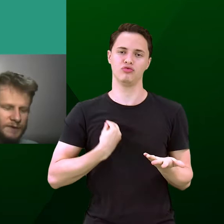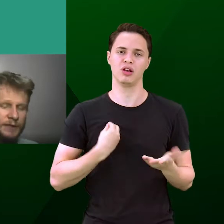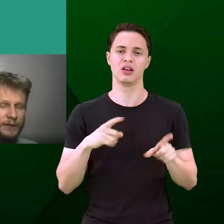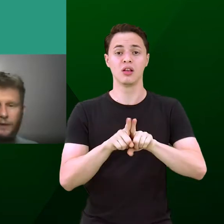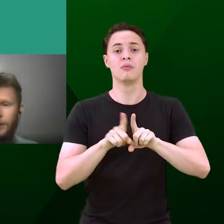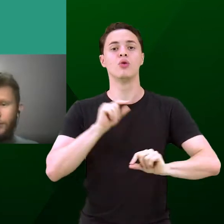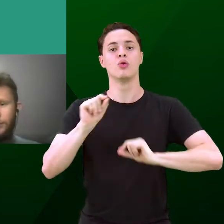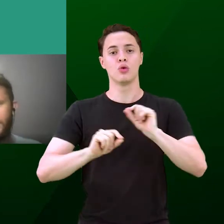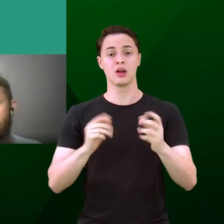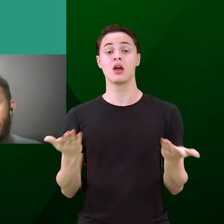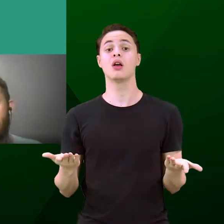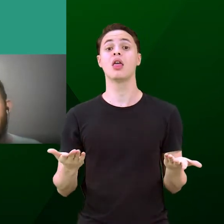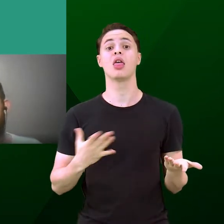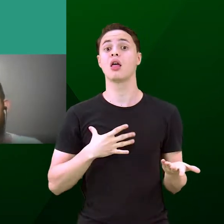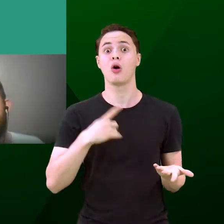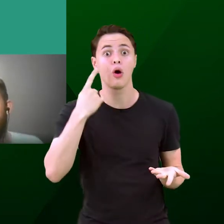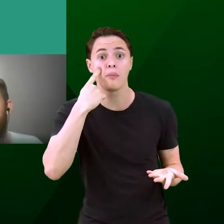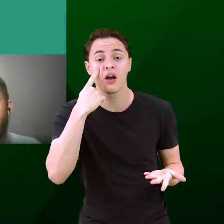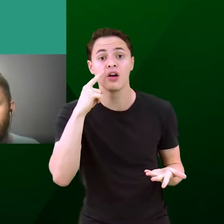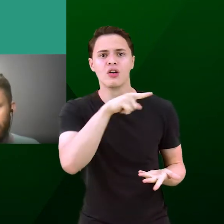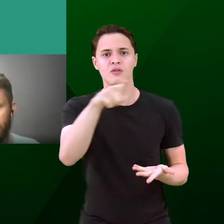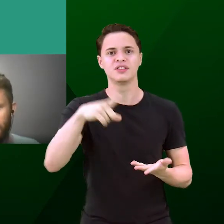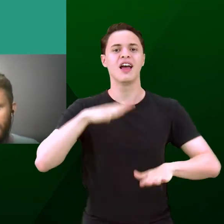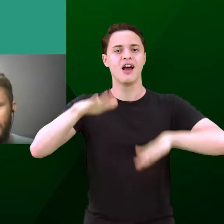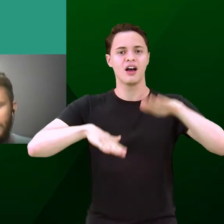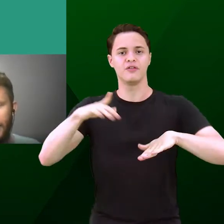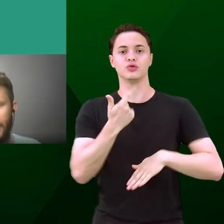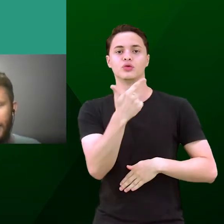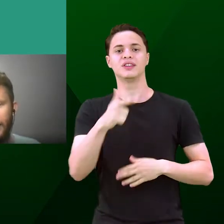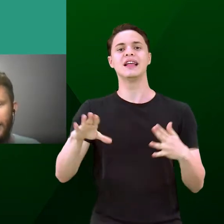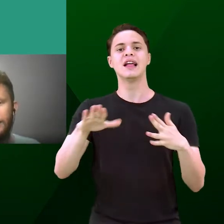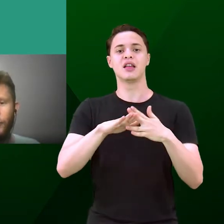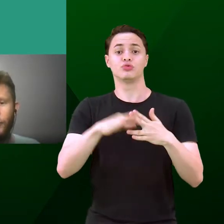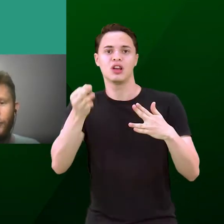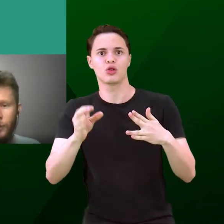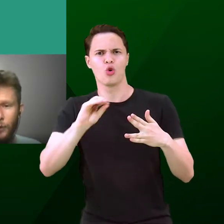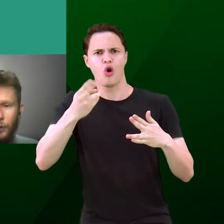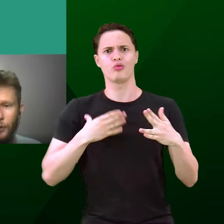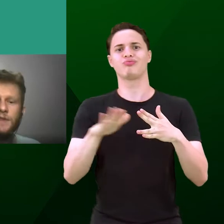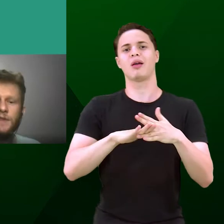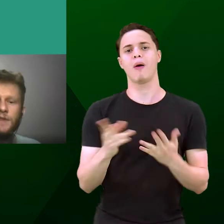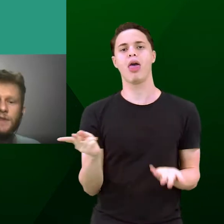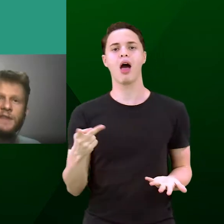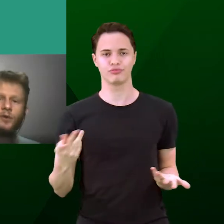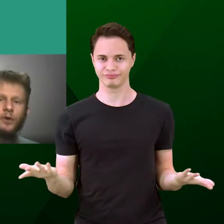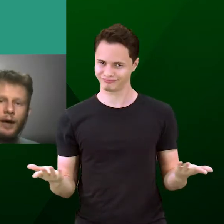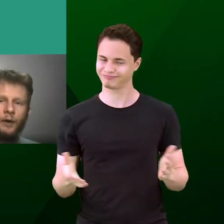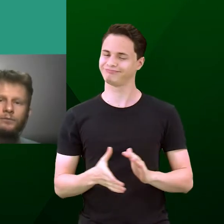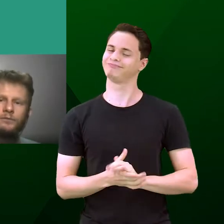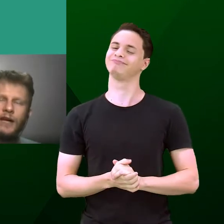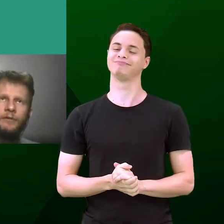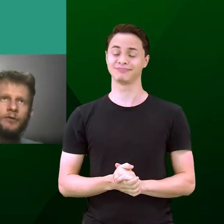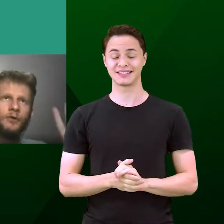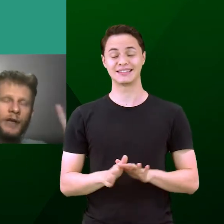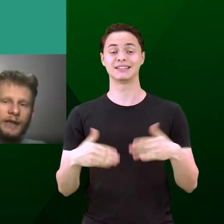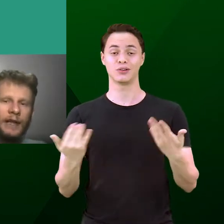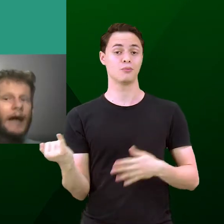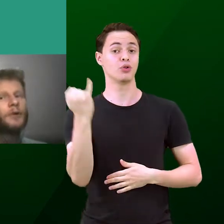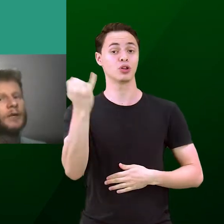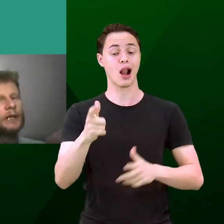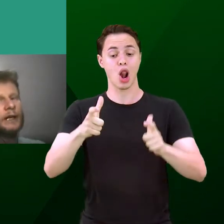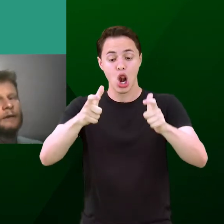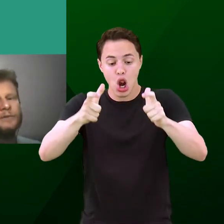doenças como diabetes, né? O controle da diabetes também pode ser controlada, né? A diabetes através da atividade física, da corrida,